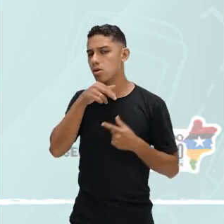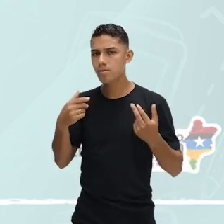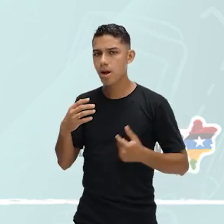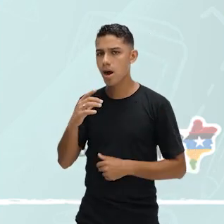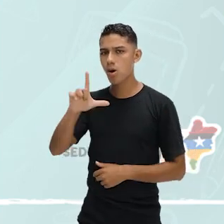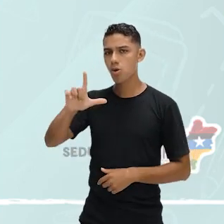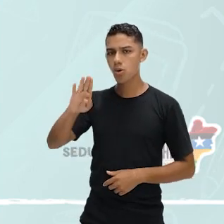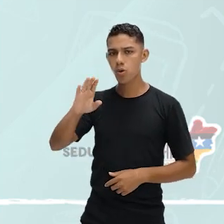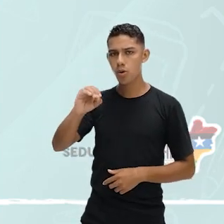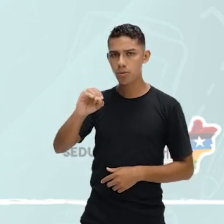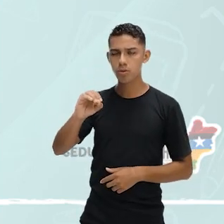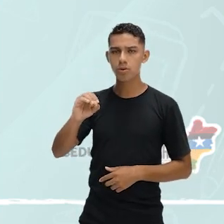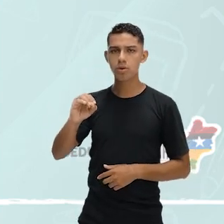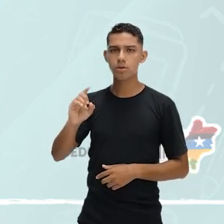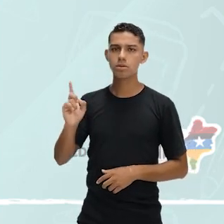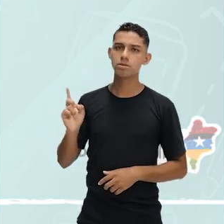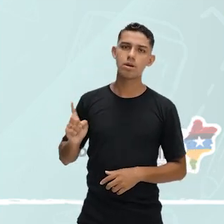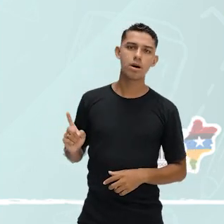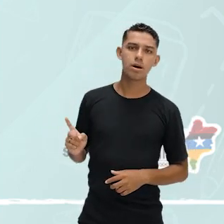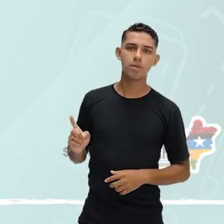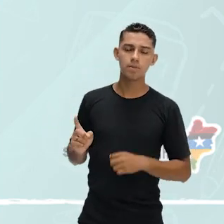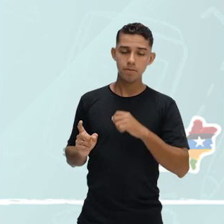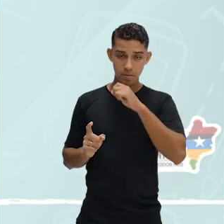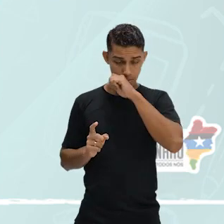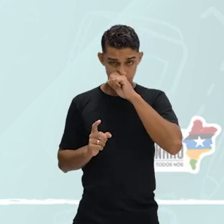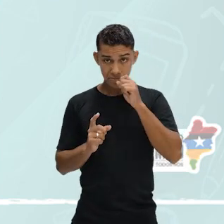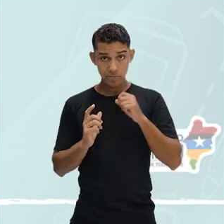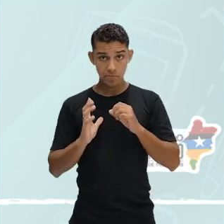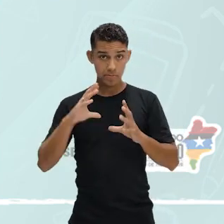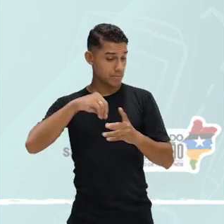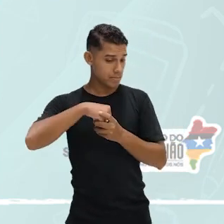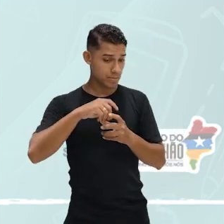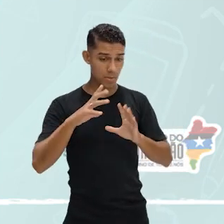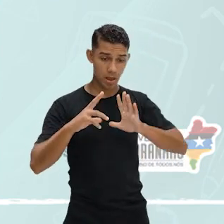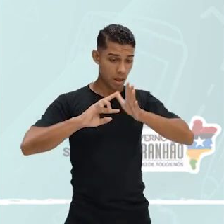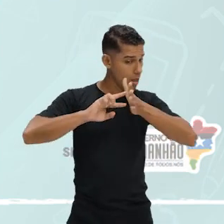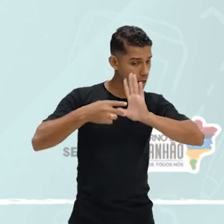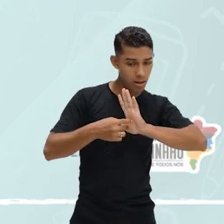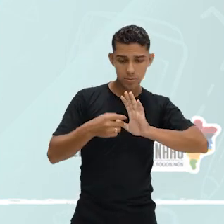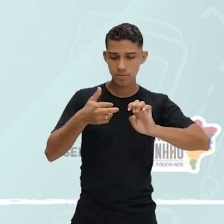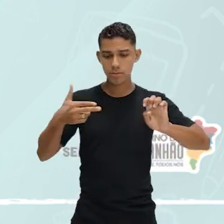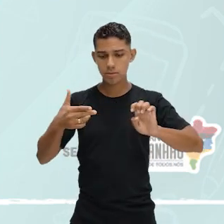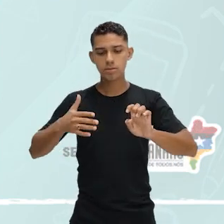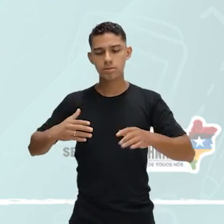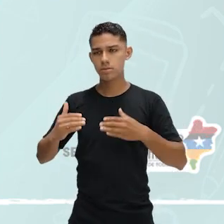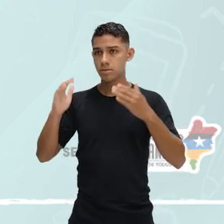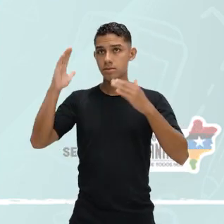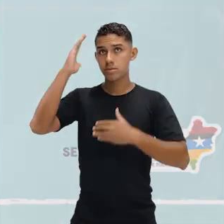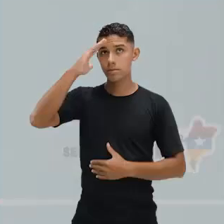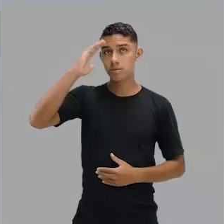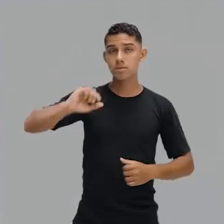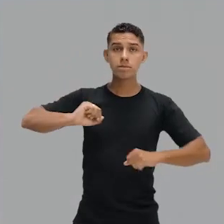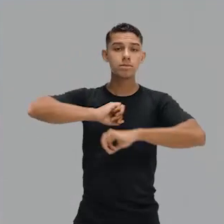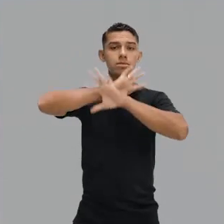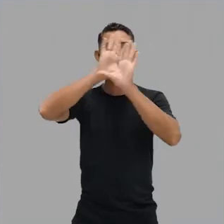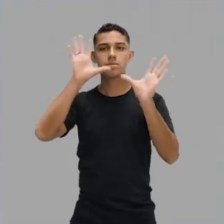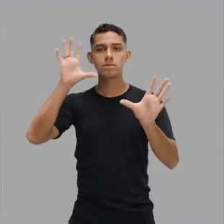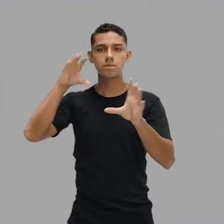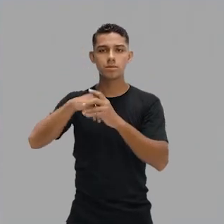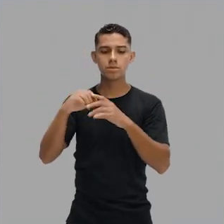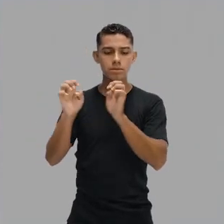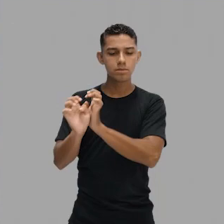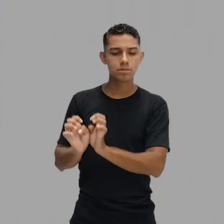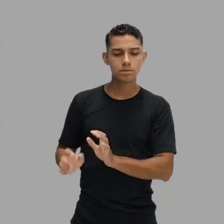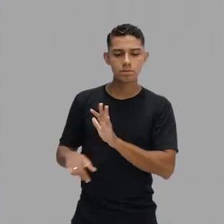a significância, não é este o elemento que vai dar compreensão sobre a estrutura que